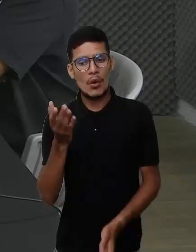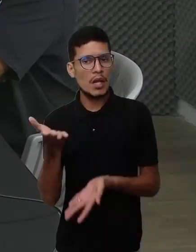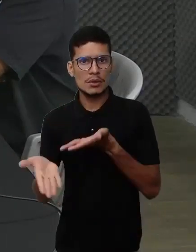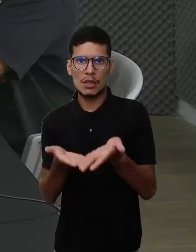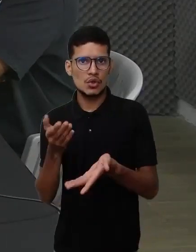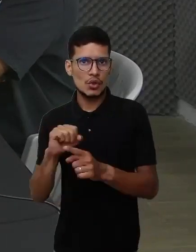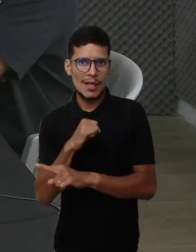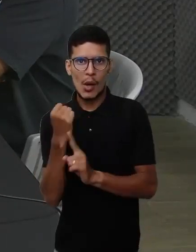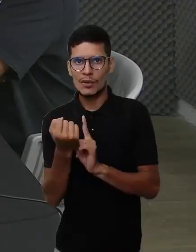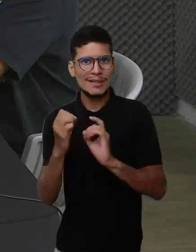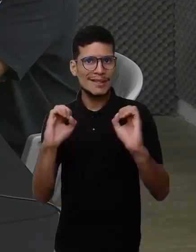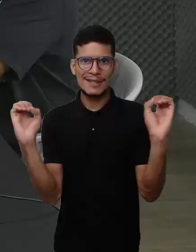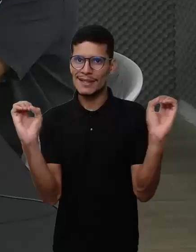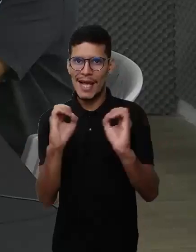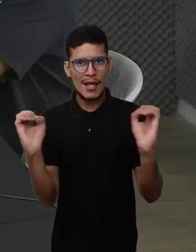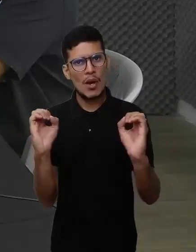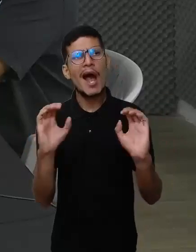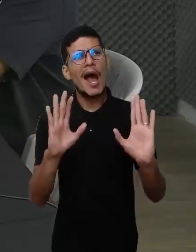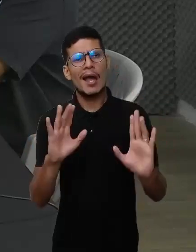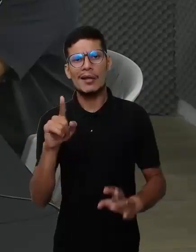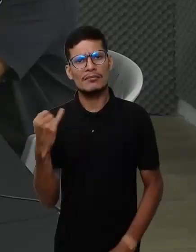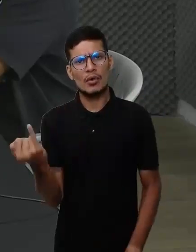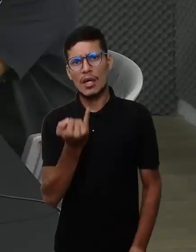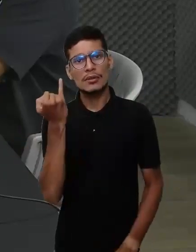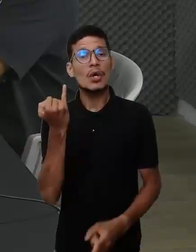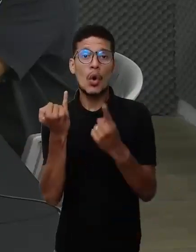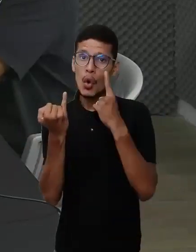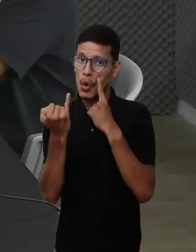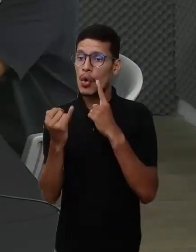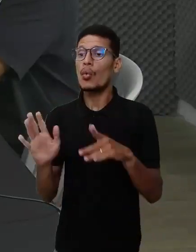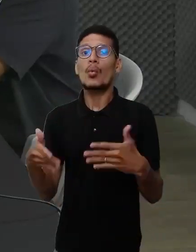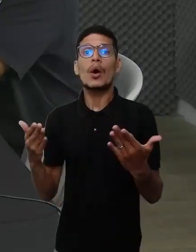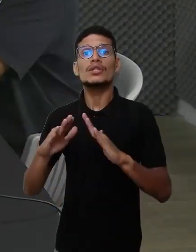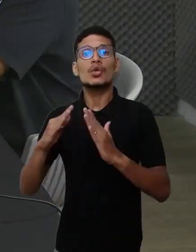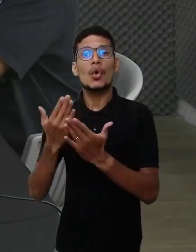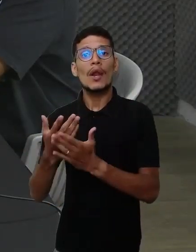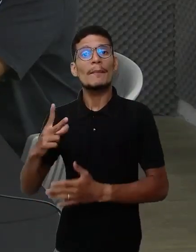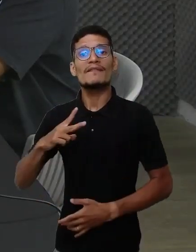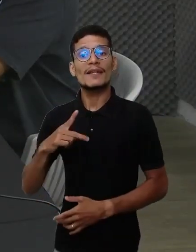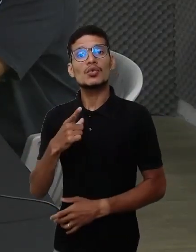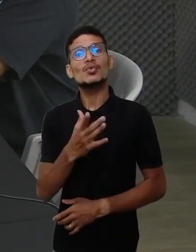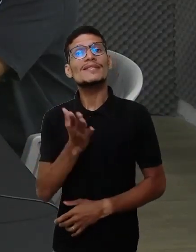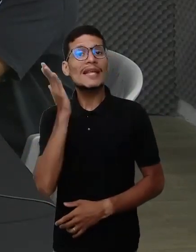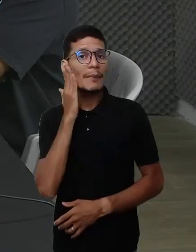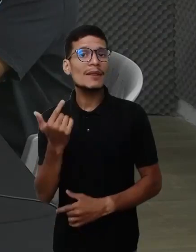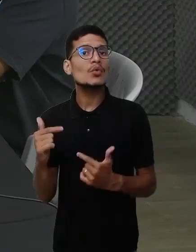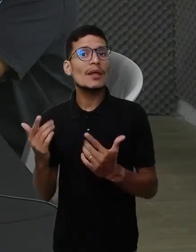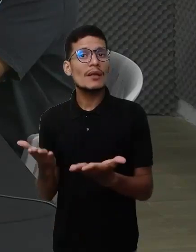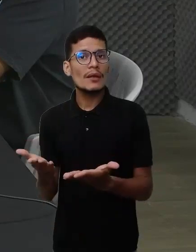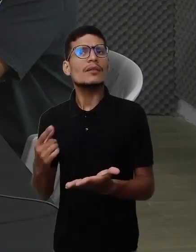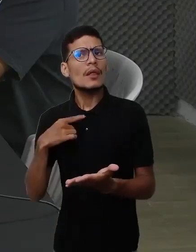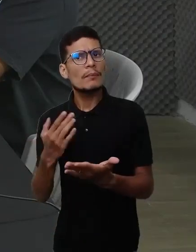sociais. Mas você acha que é importante mesmo? Véi, qual é a escola privada que tu conhece que não tem? Pelo menos um psicólogo